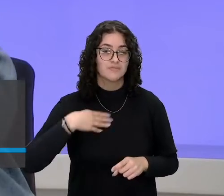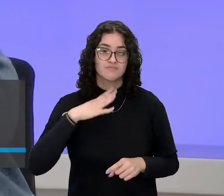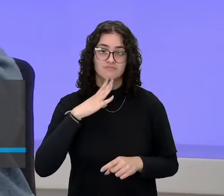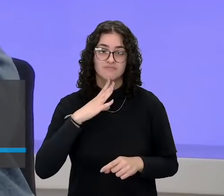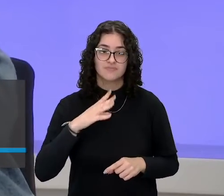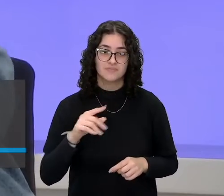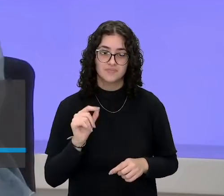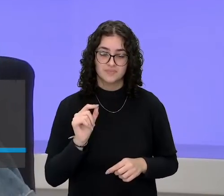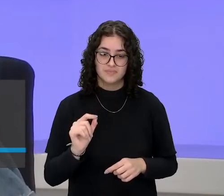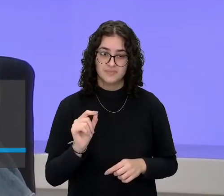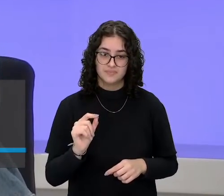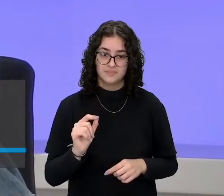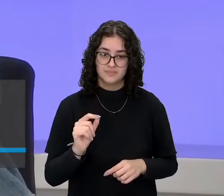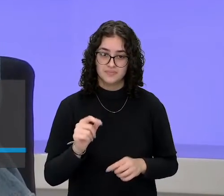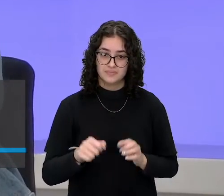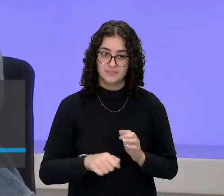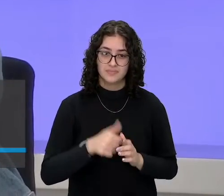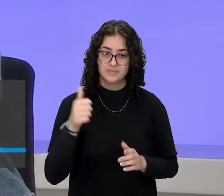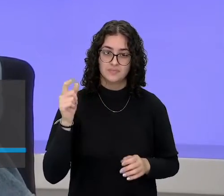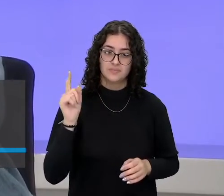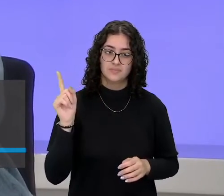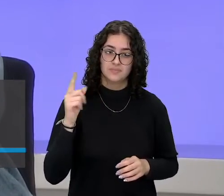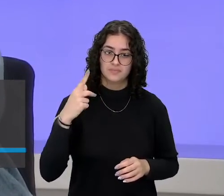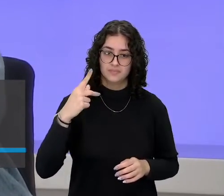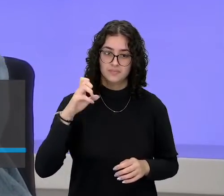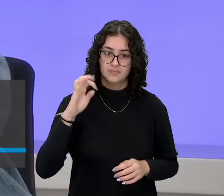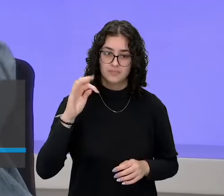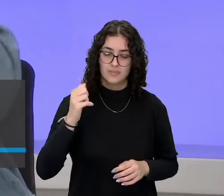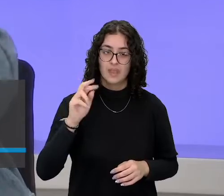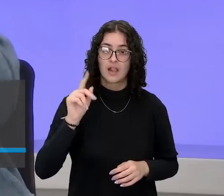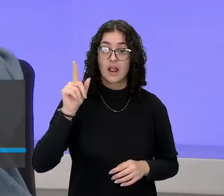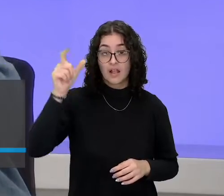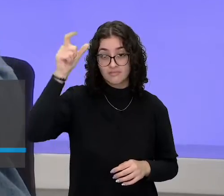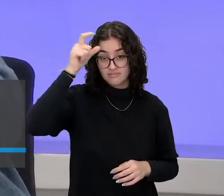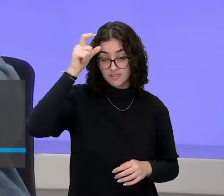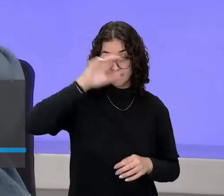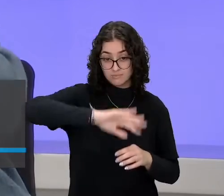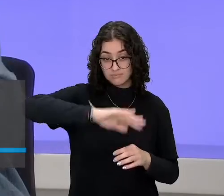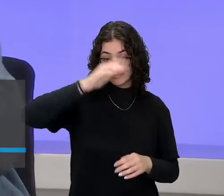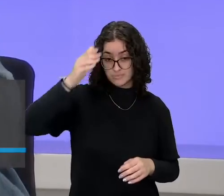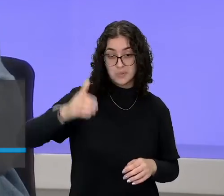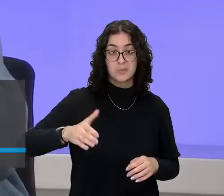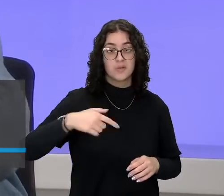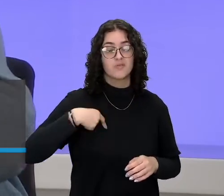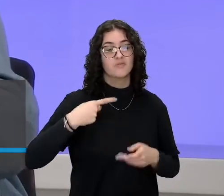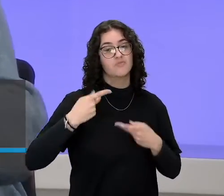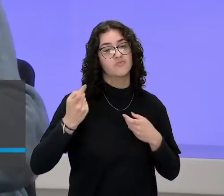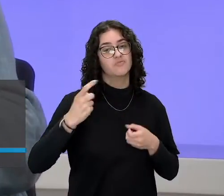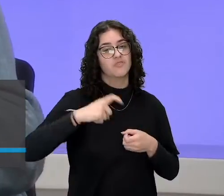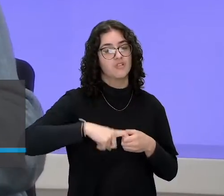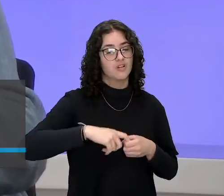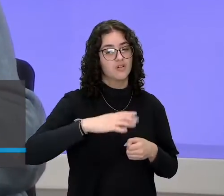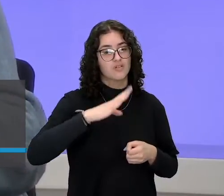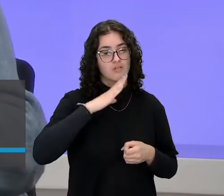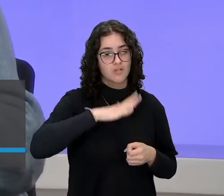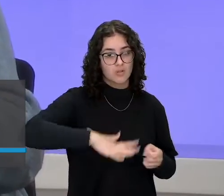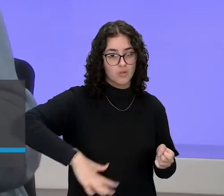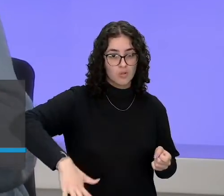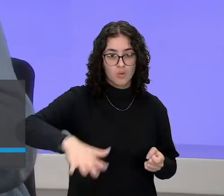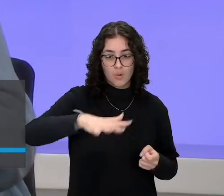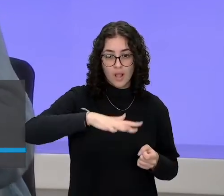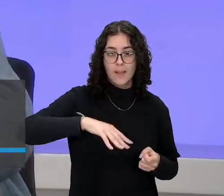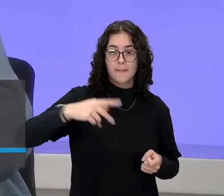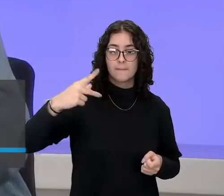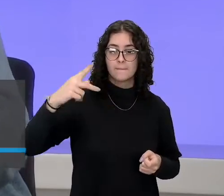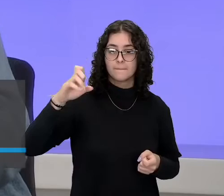fui. A primeira vez foi lá no Petar, na Caverna do Diabo, mas eu voltei e fui conhecer a região do Petar em